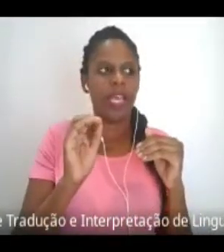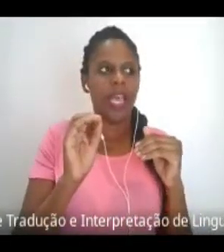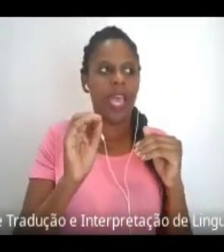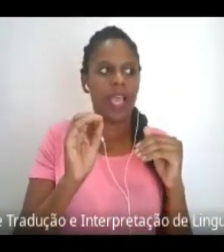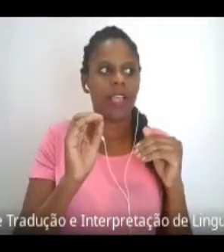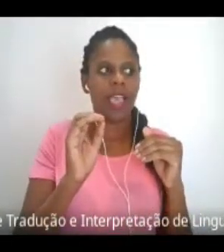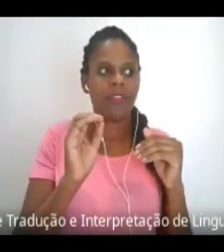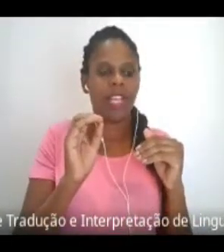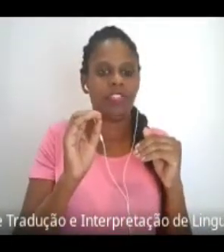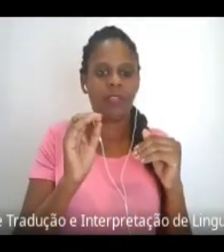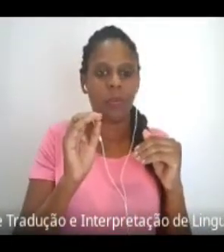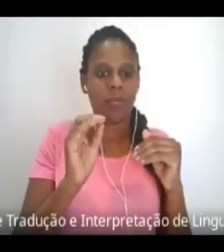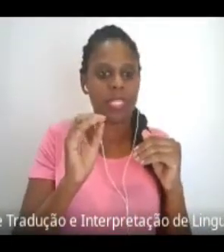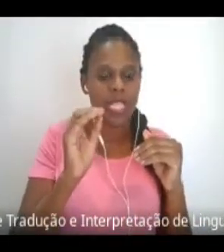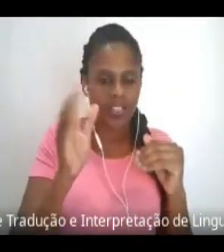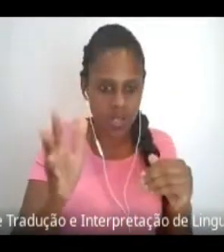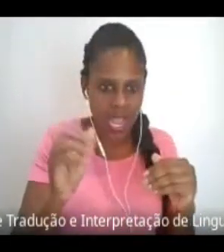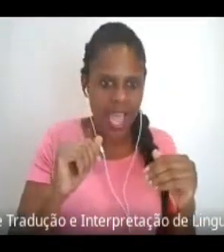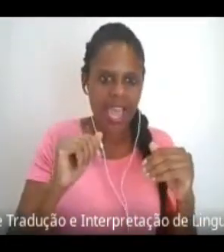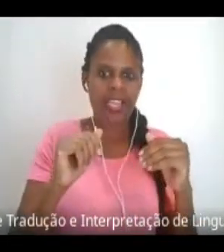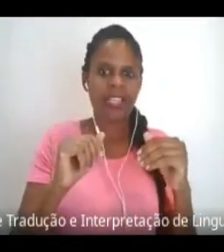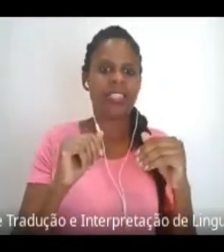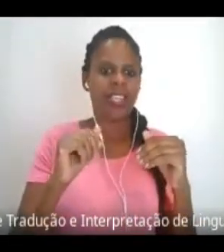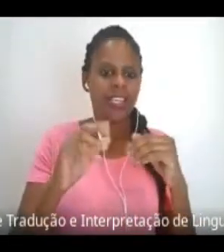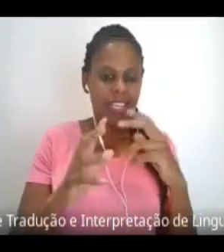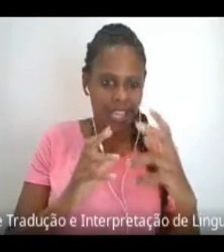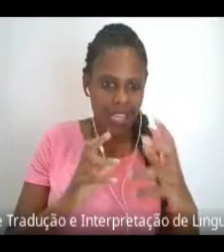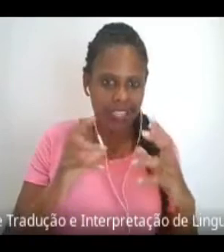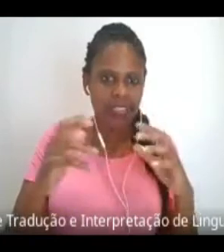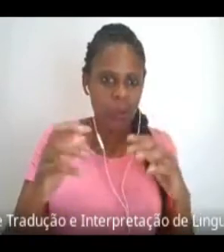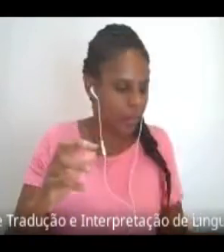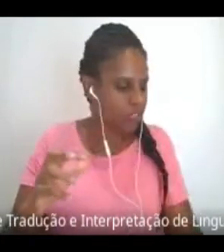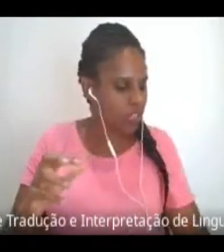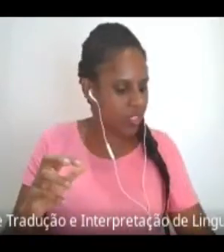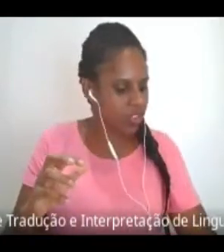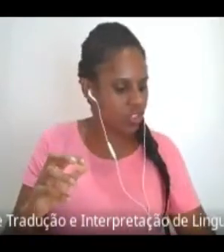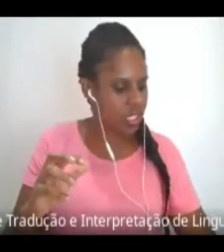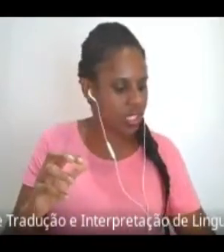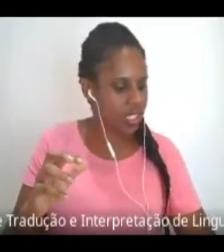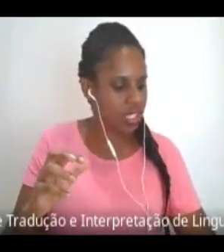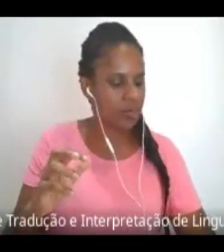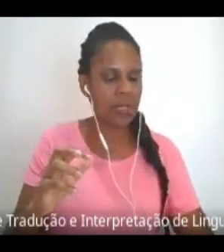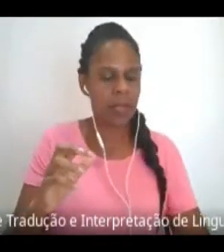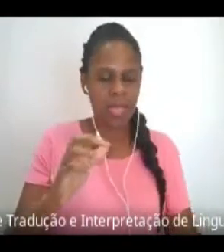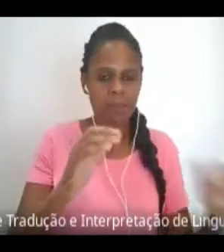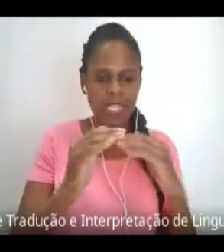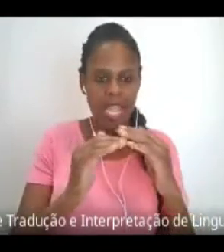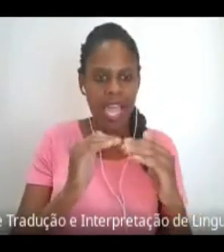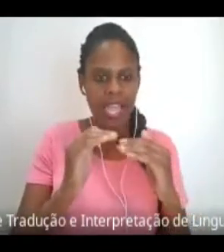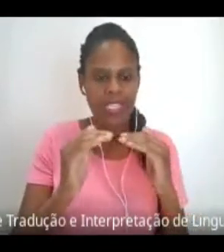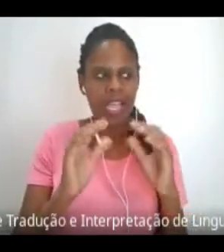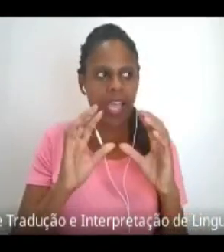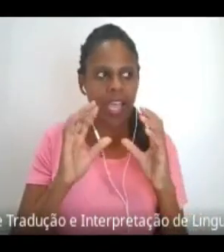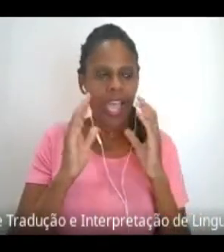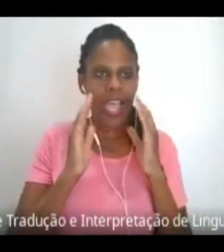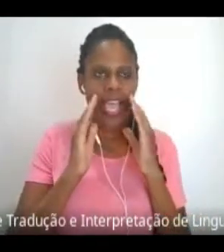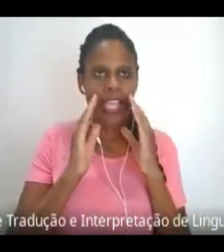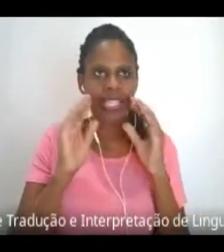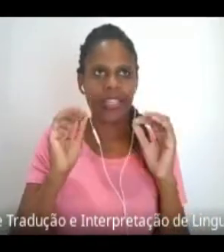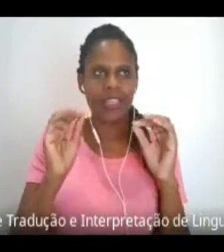cinema referente a filmes nacionais. Então, para a gente também prestar